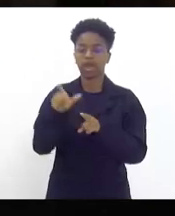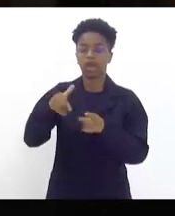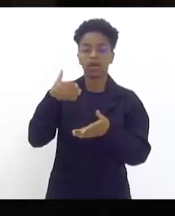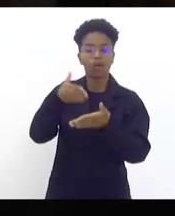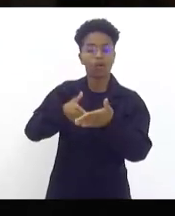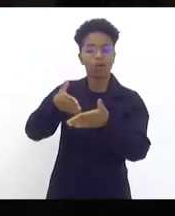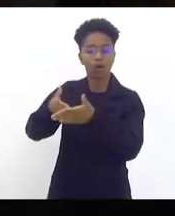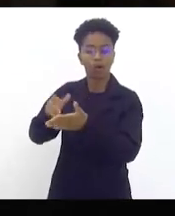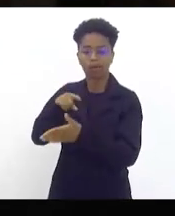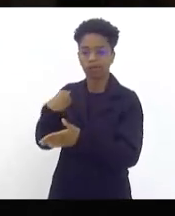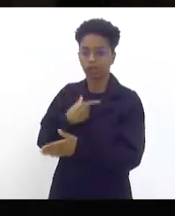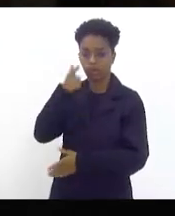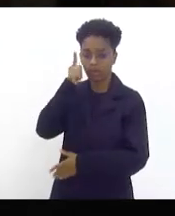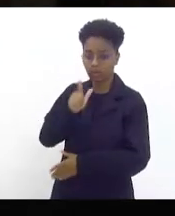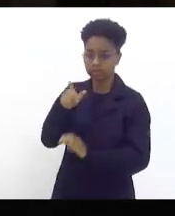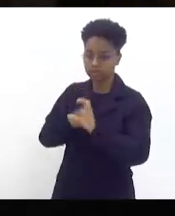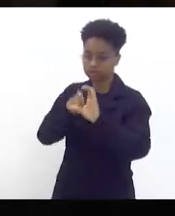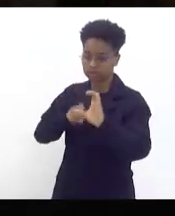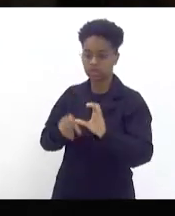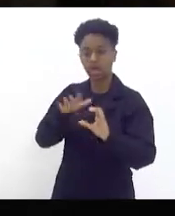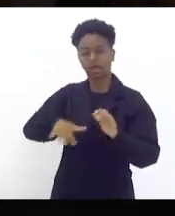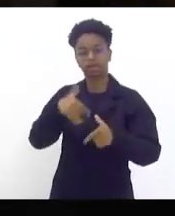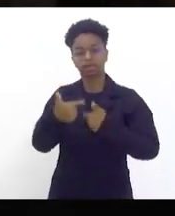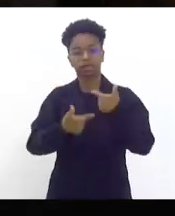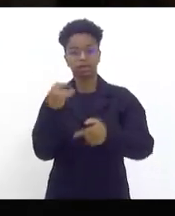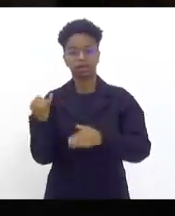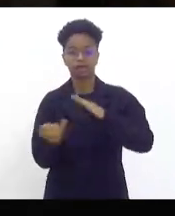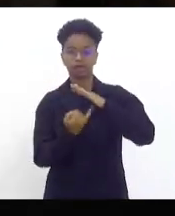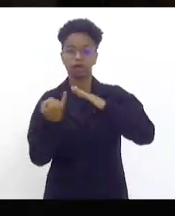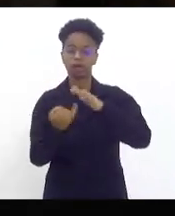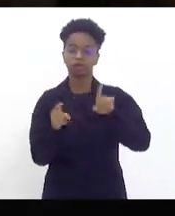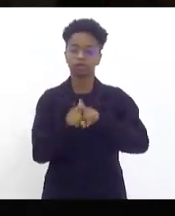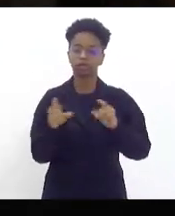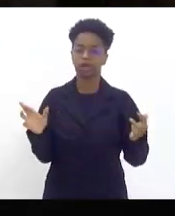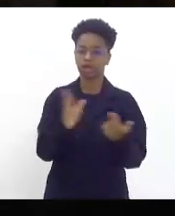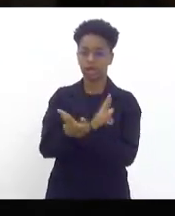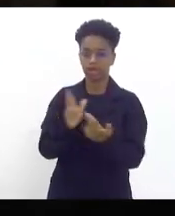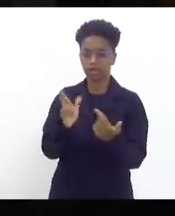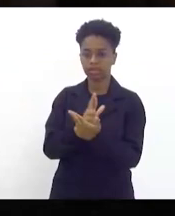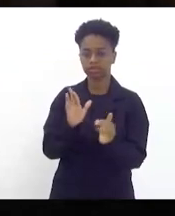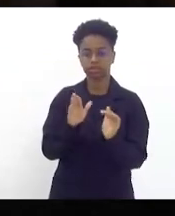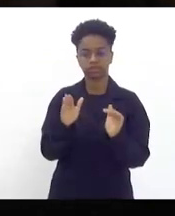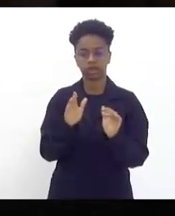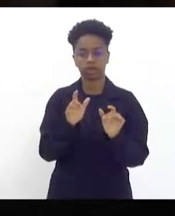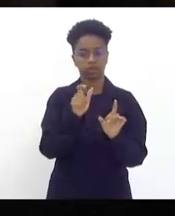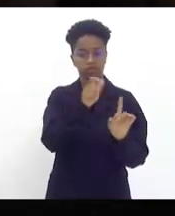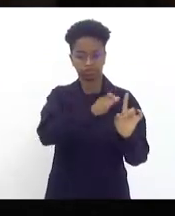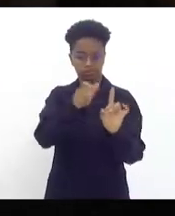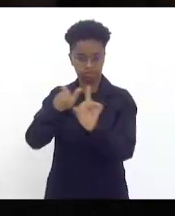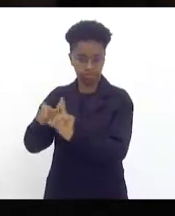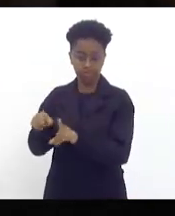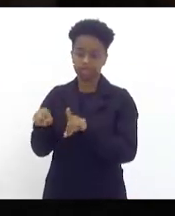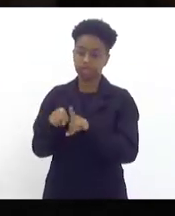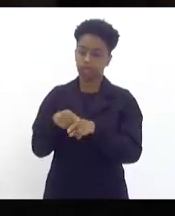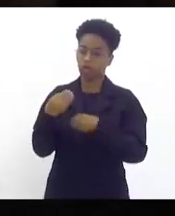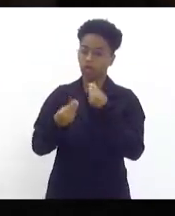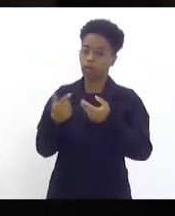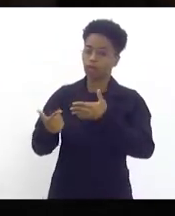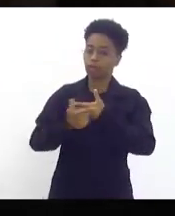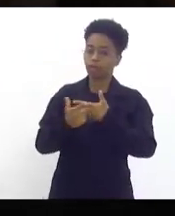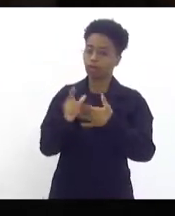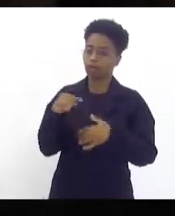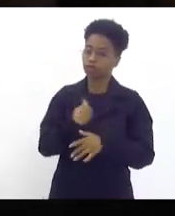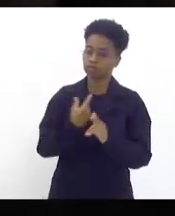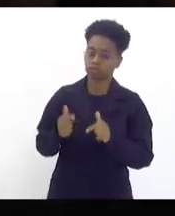para nossa emancipação no mercado de trabalho formal no ciclo das relações subjetivas e no papel que nós acabamos